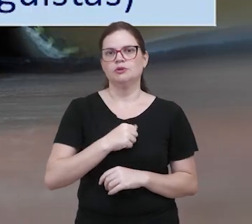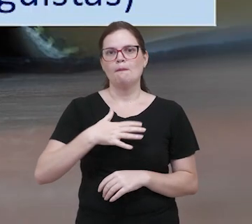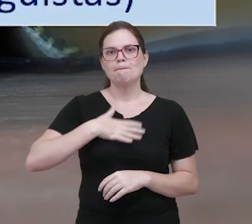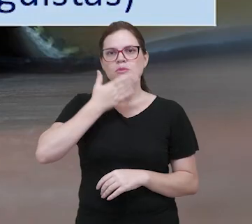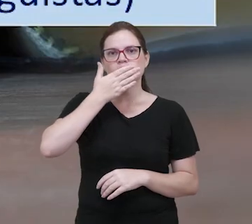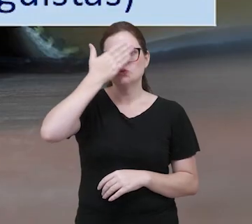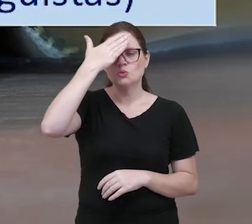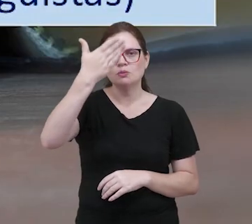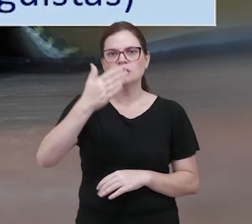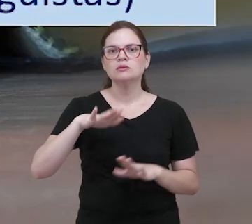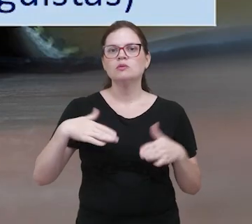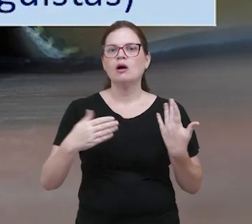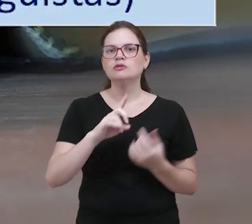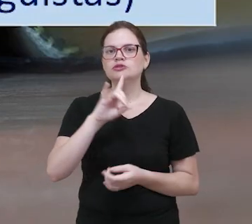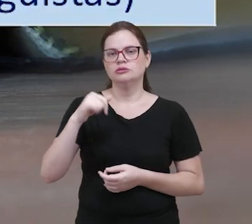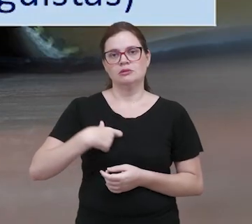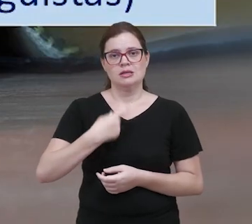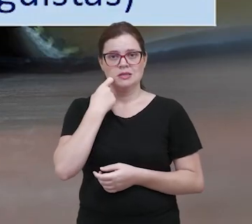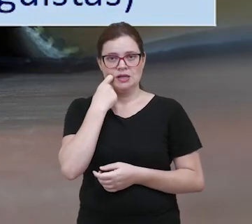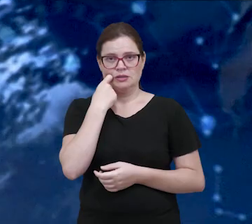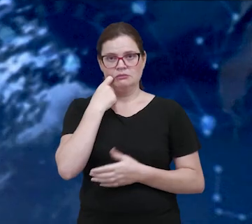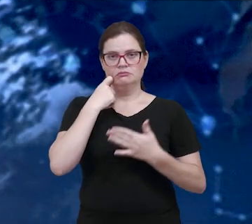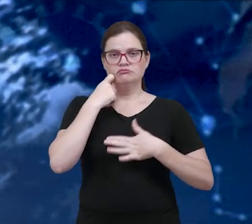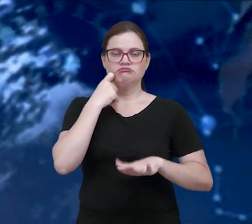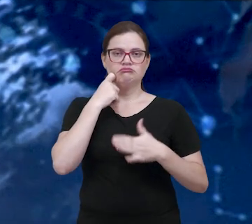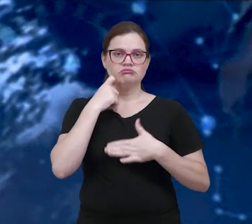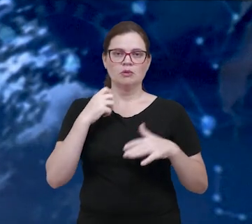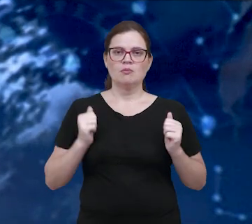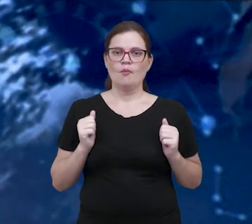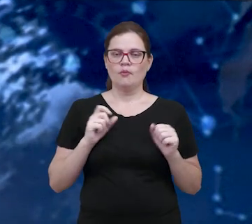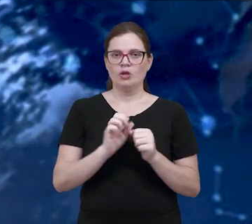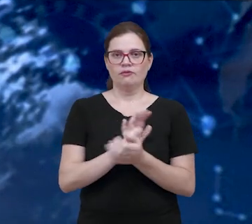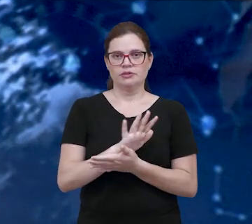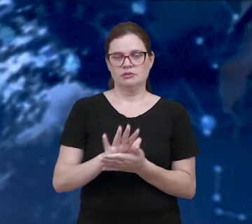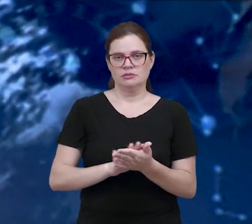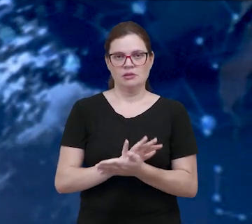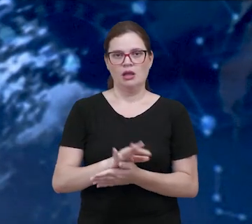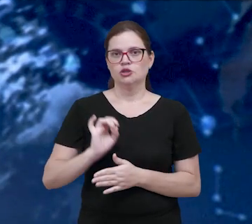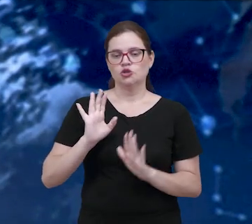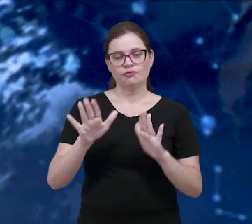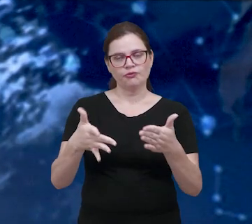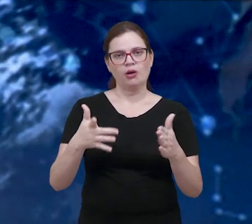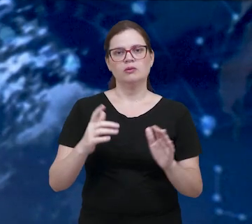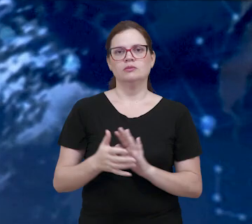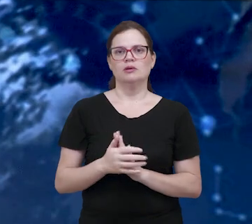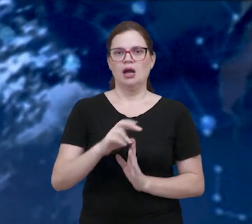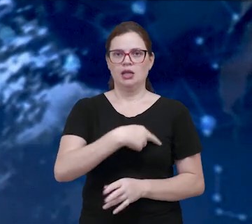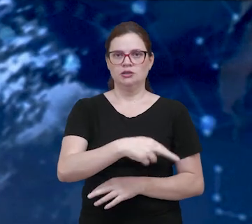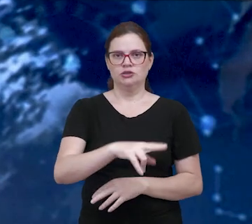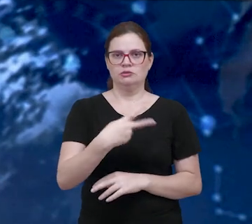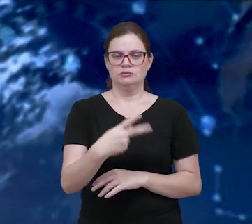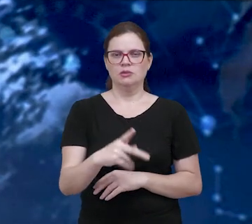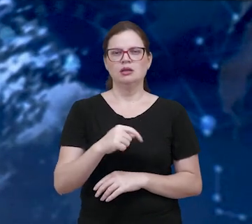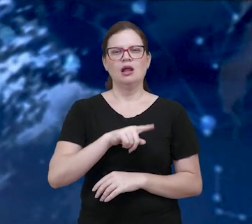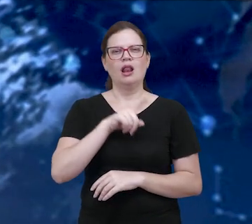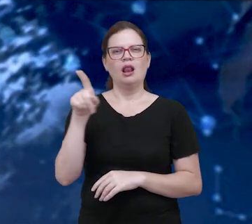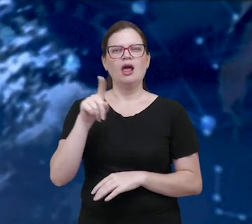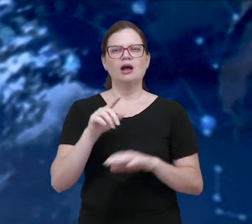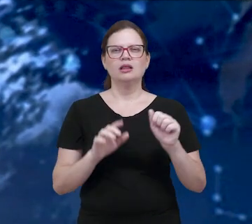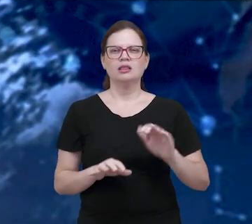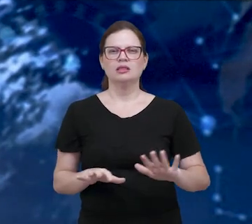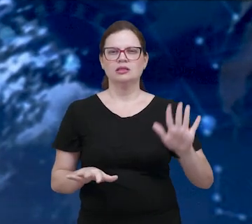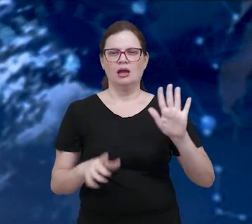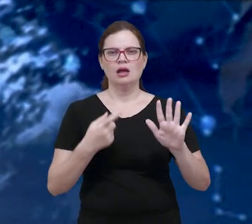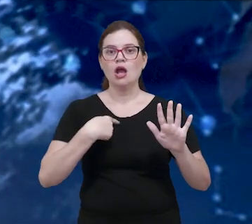muçulmanos. Normalmente guarda sexta-feira, né? Eles guardam, interessante, os muçulmanos, no Oriente Médio,